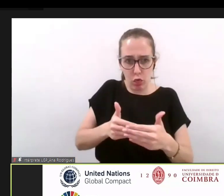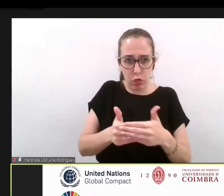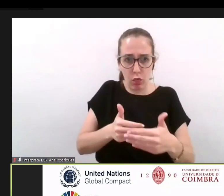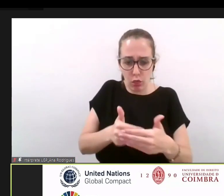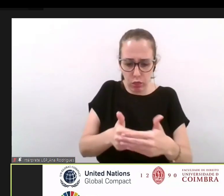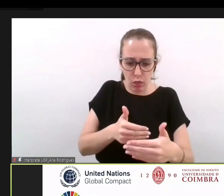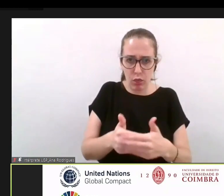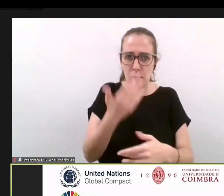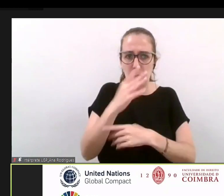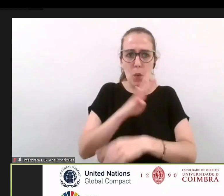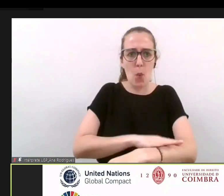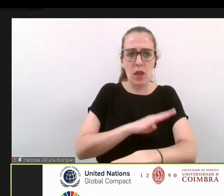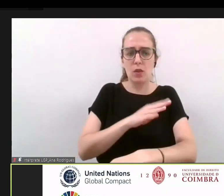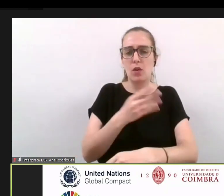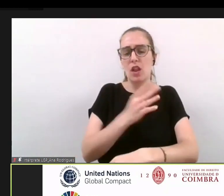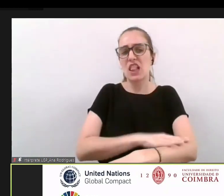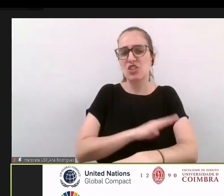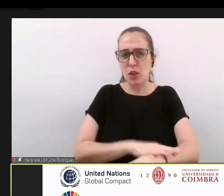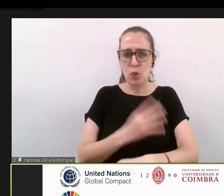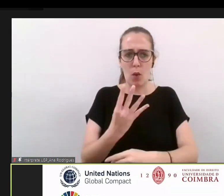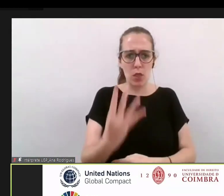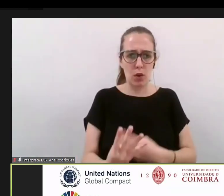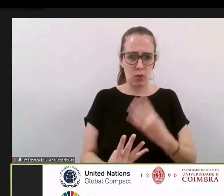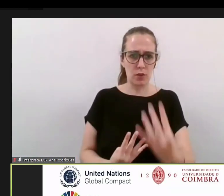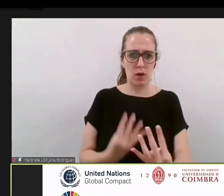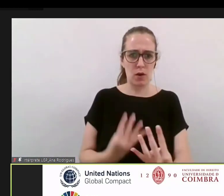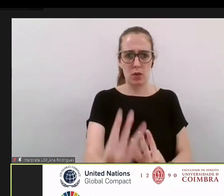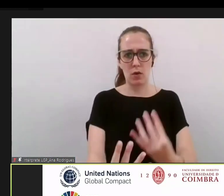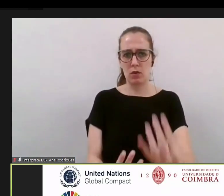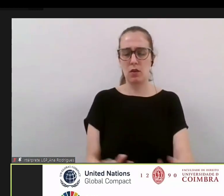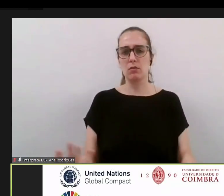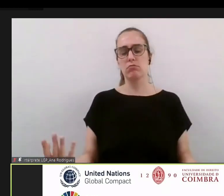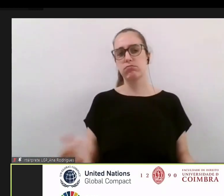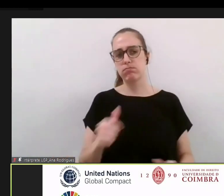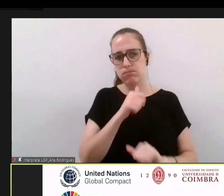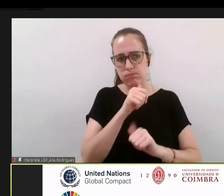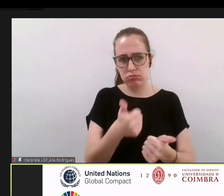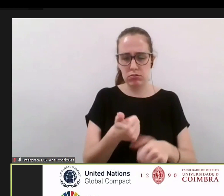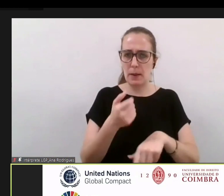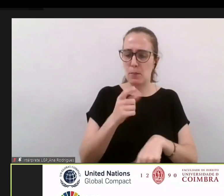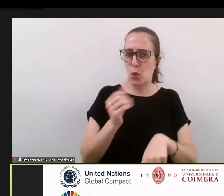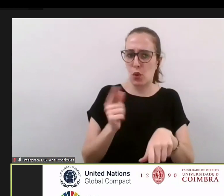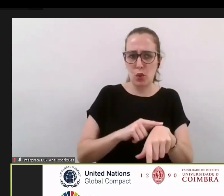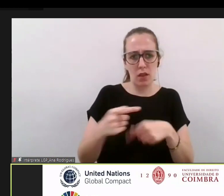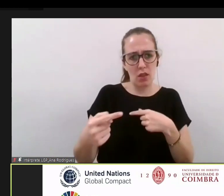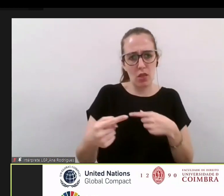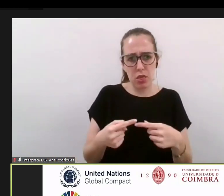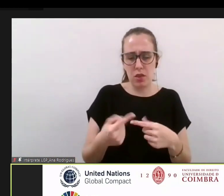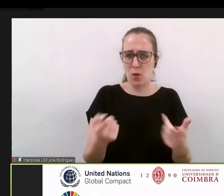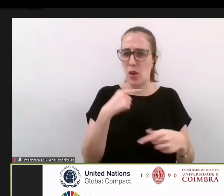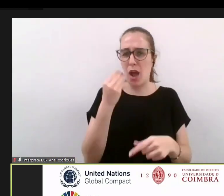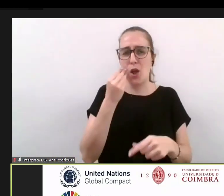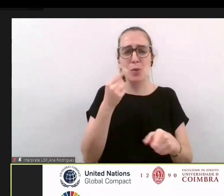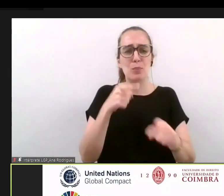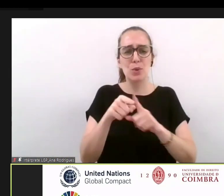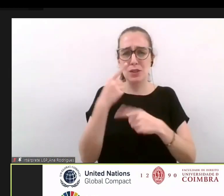uma legislatura, que, enfim, é um prazo relativamente curto, que não tem nada a ver com os efeitos das políticas públicas,